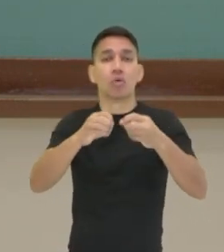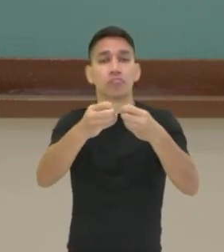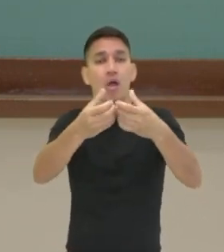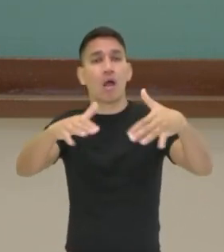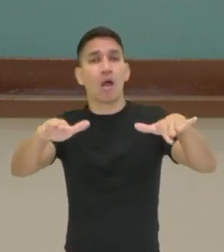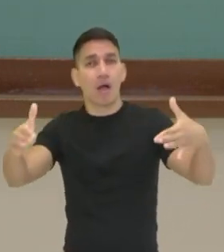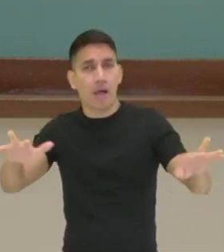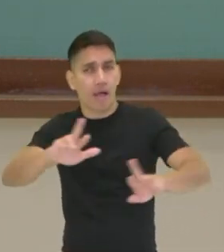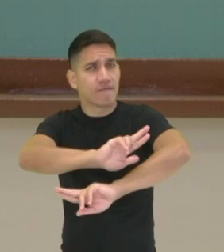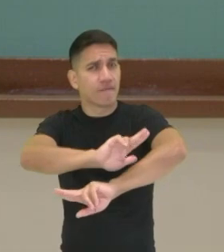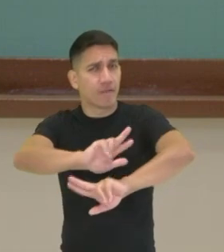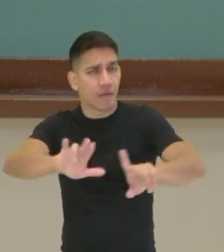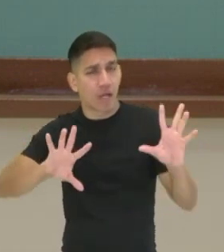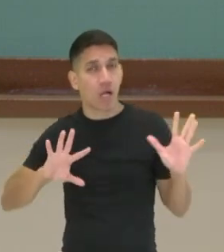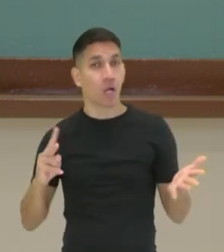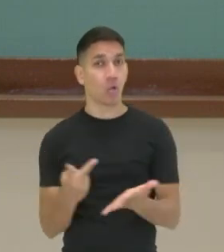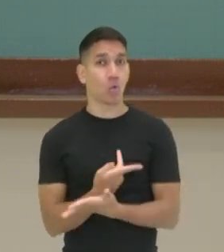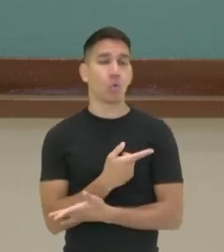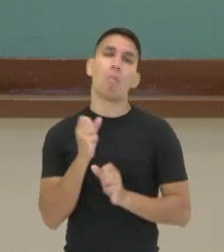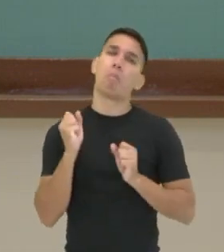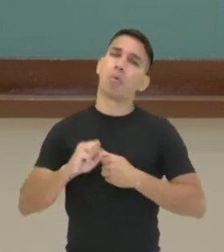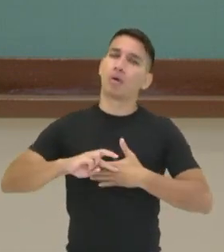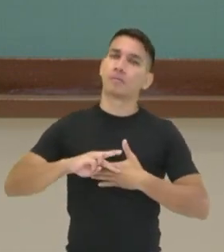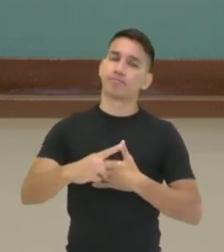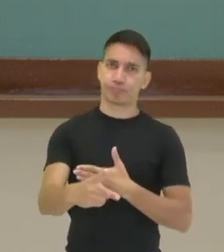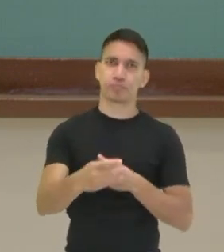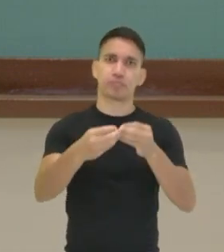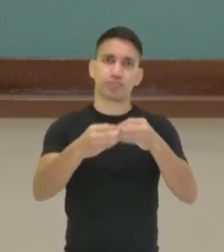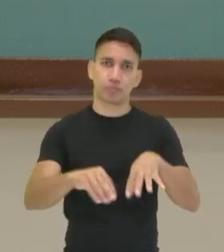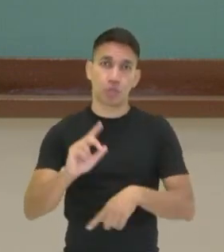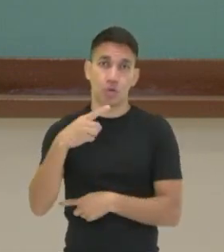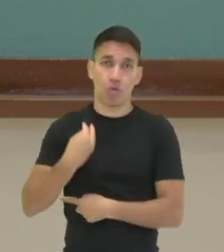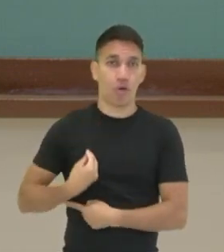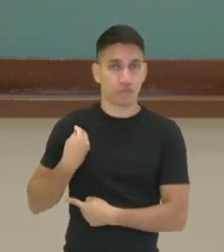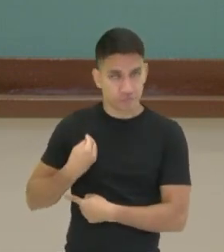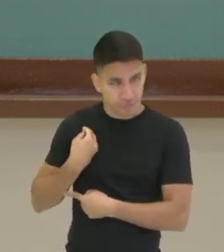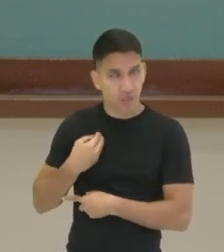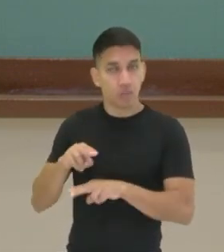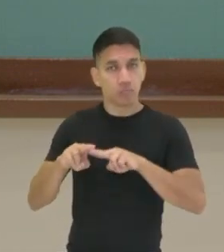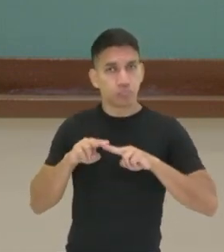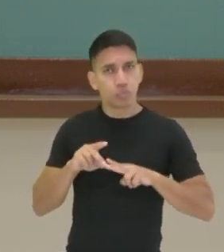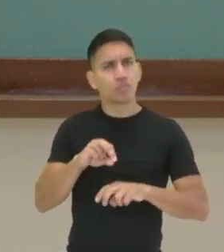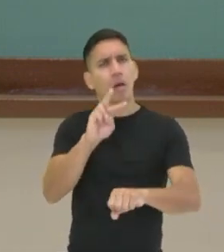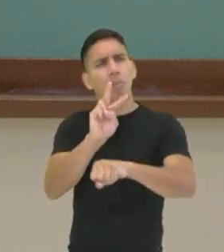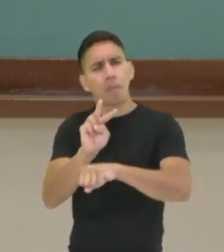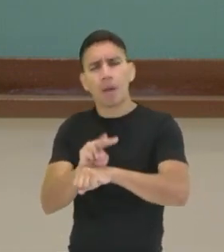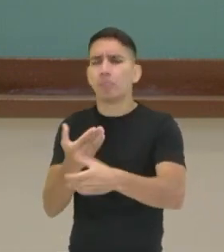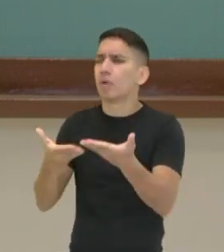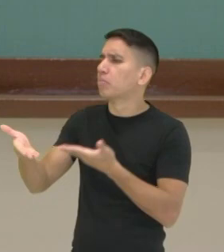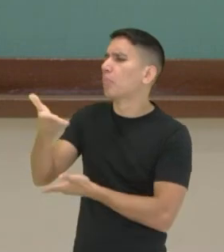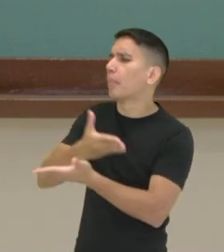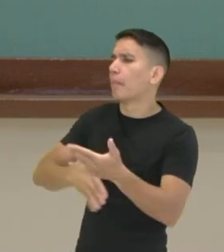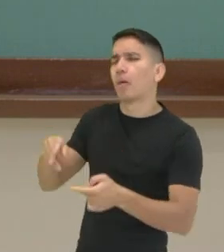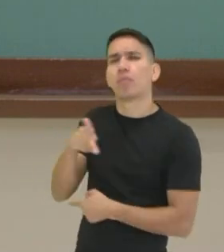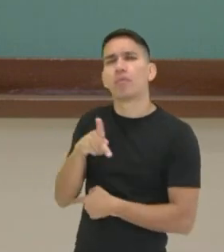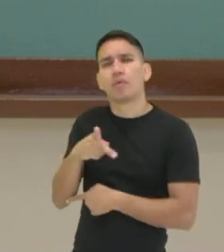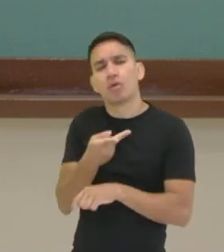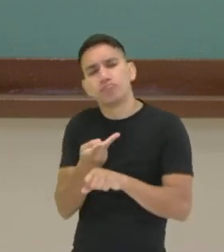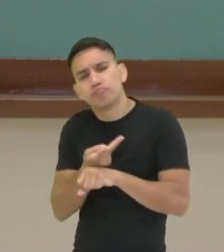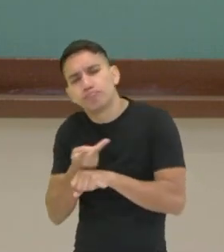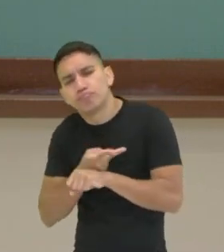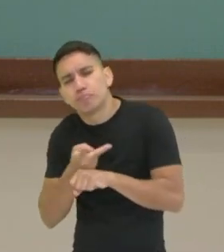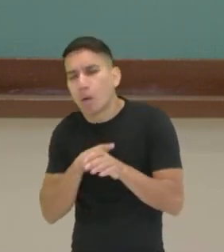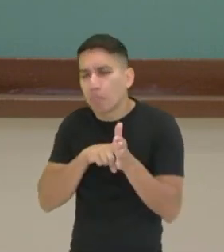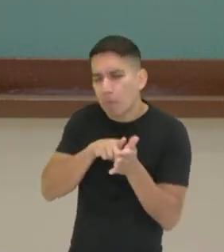isso pode causar vários impactos para a nossa vida. Então discuta com o seu professor, busque mais informações,